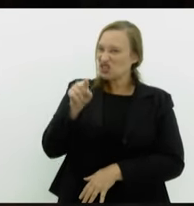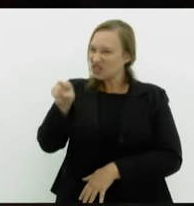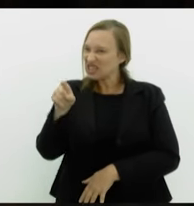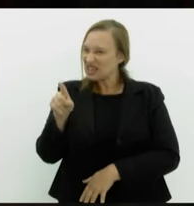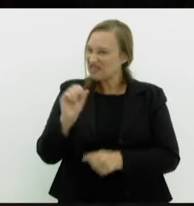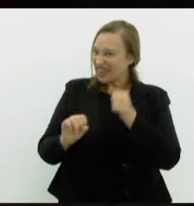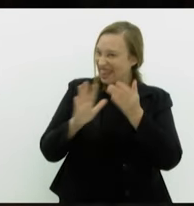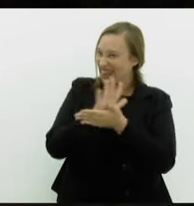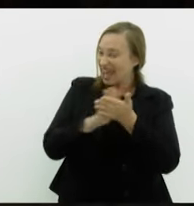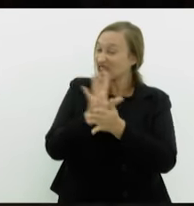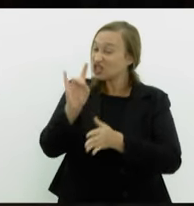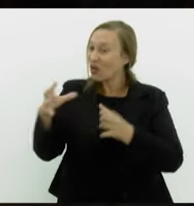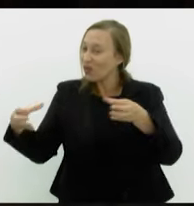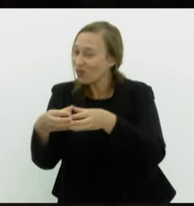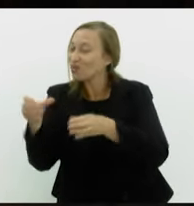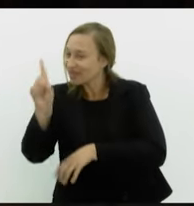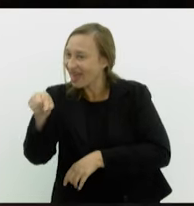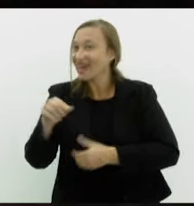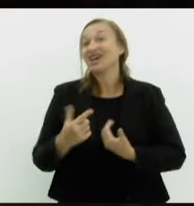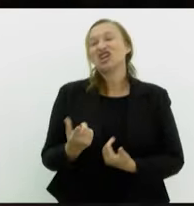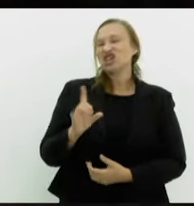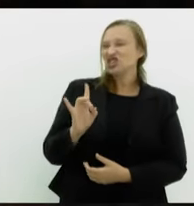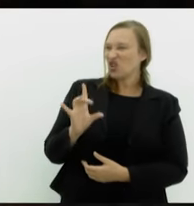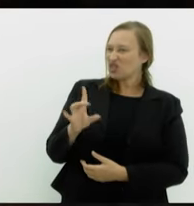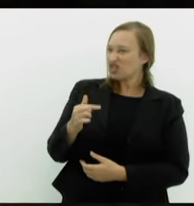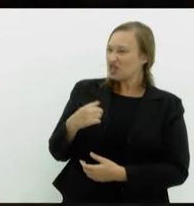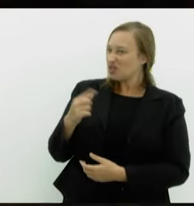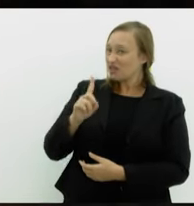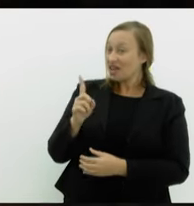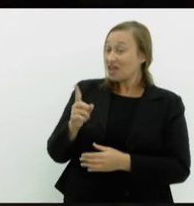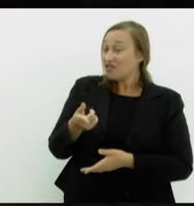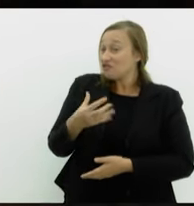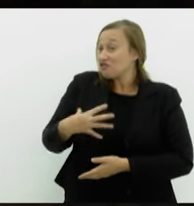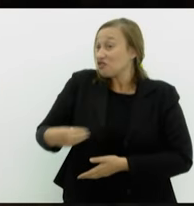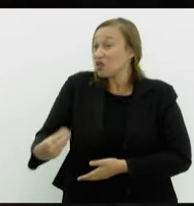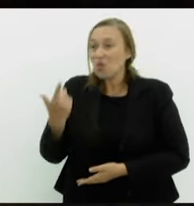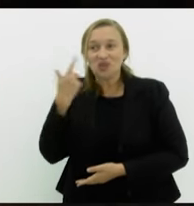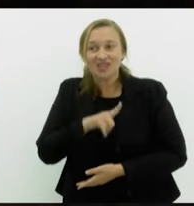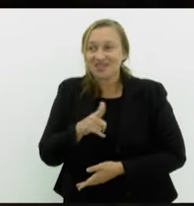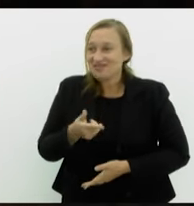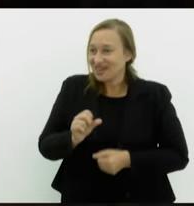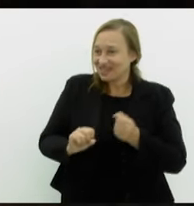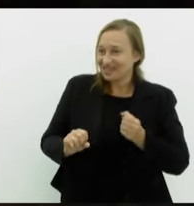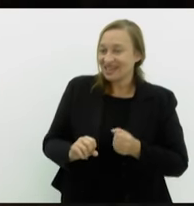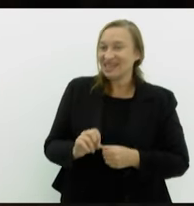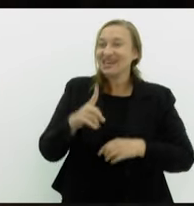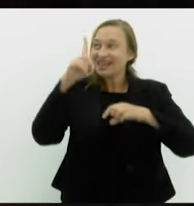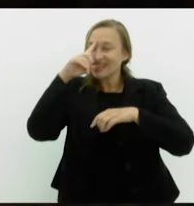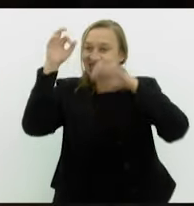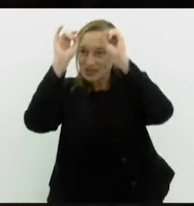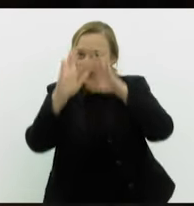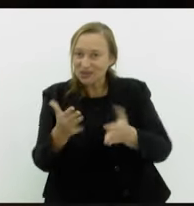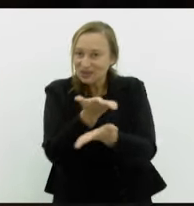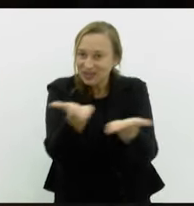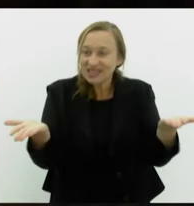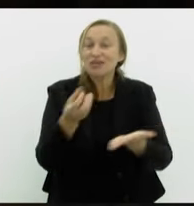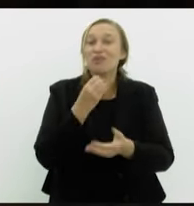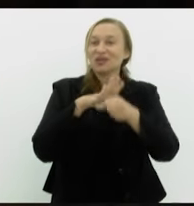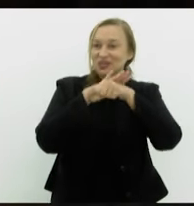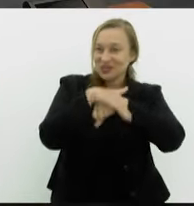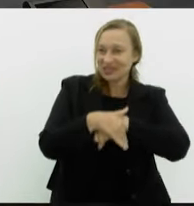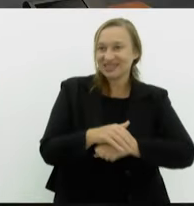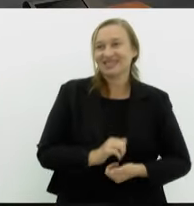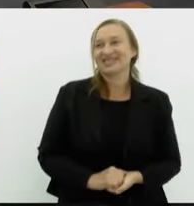só com o grupo, né? A gente sozinho não faz nem filho, tá? Muito obrigado aí, que Deus abençoe a todos vocês. Uma boa noite.